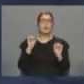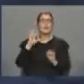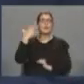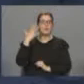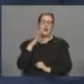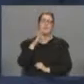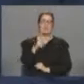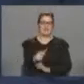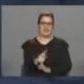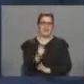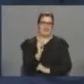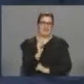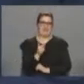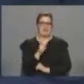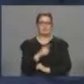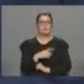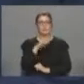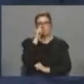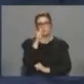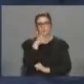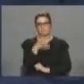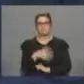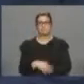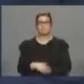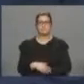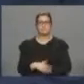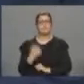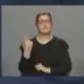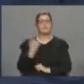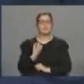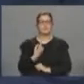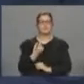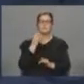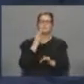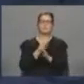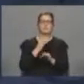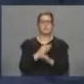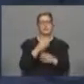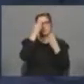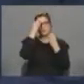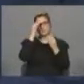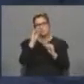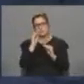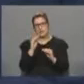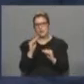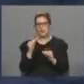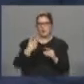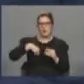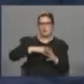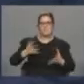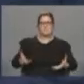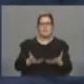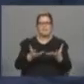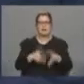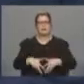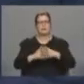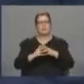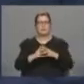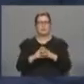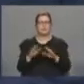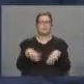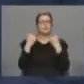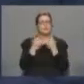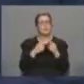lembra duarte freitas dramas crer como mudar uma educação que nos puxa para cima e foi curta coesão social e políticas